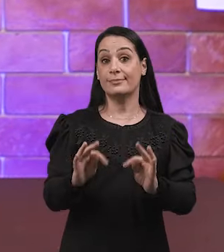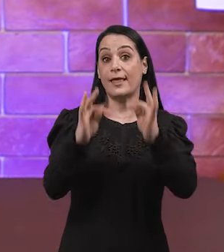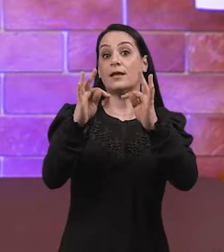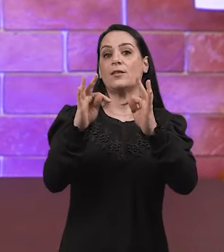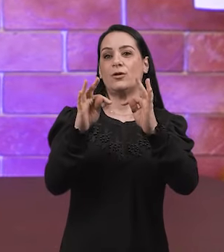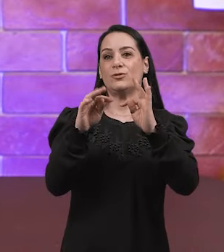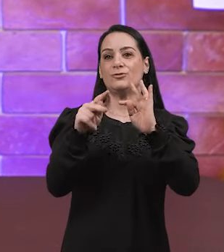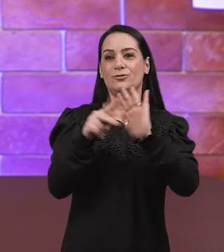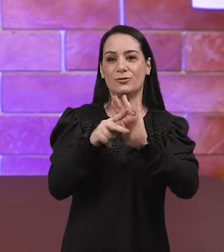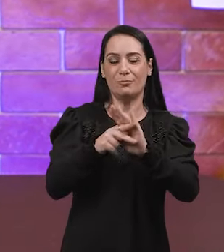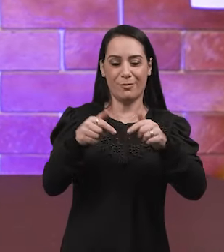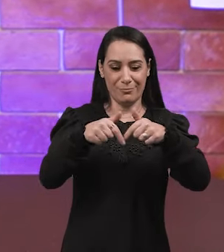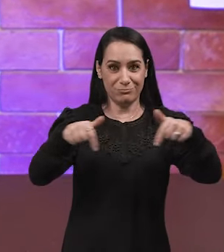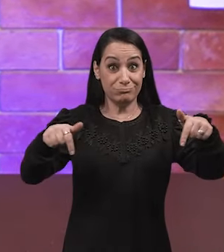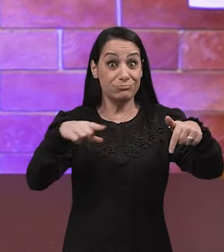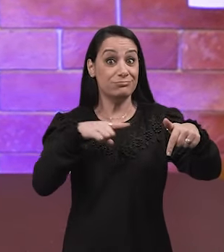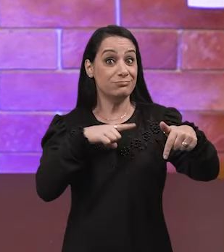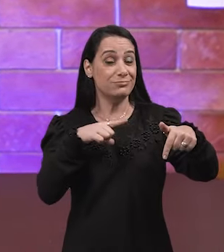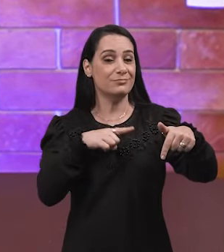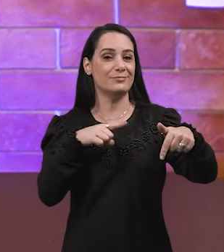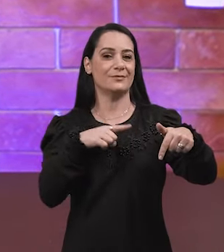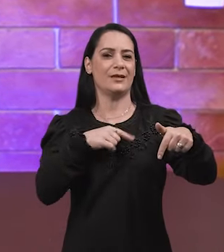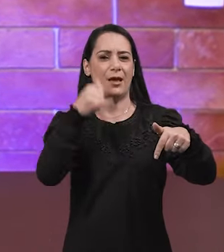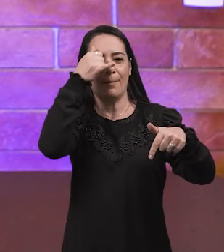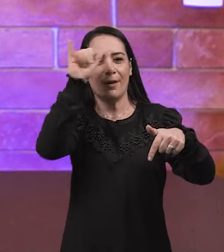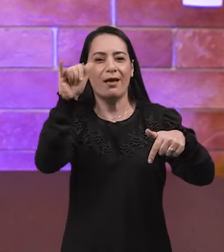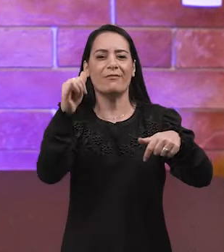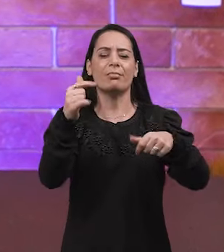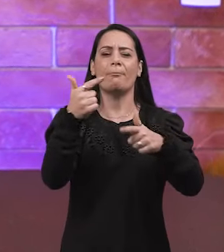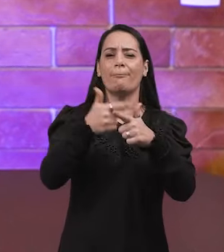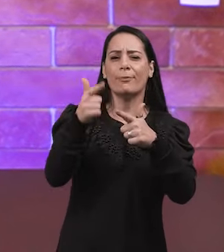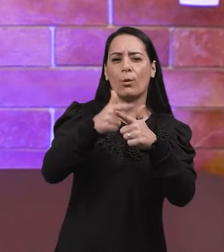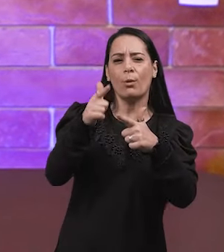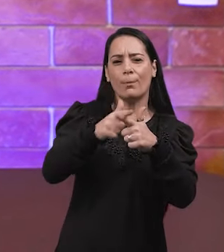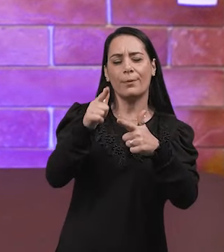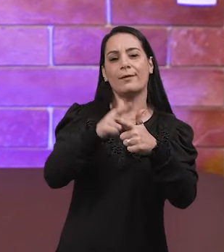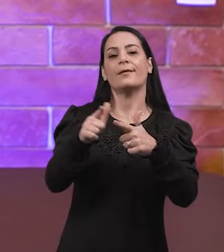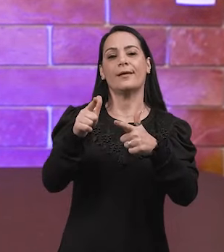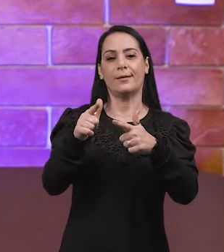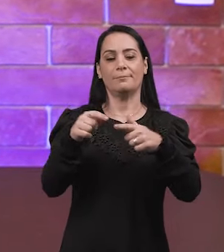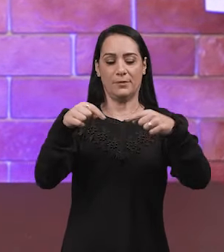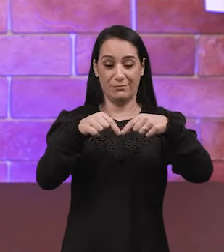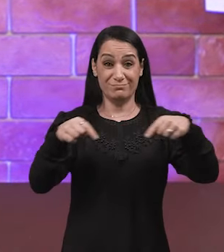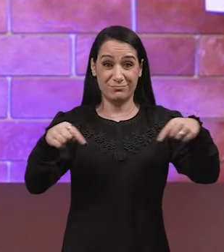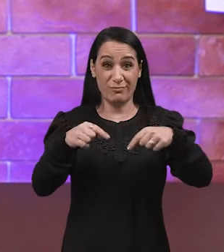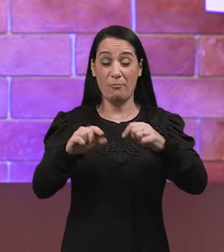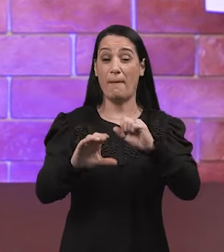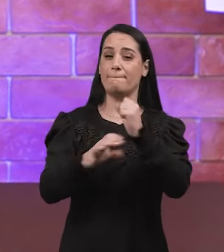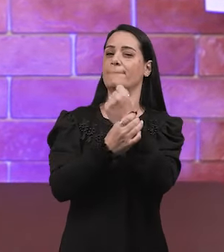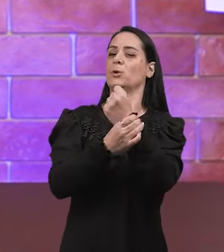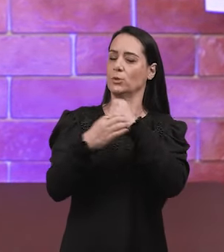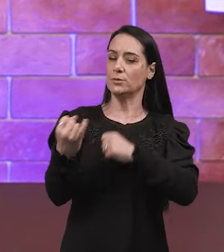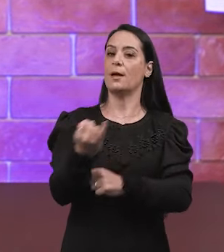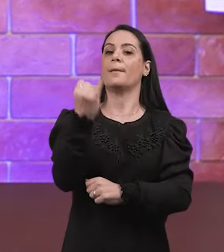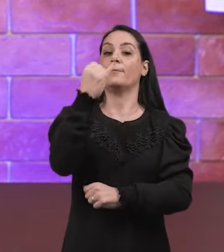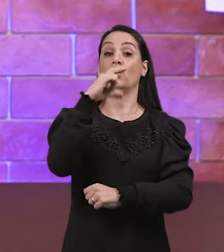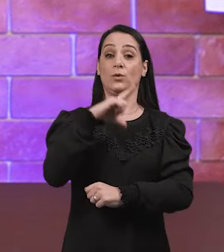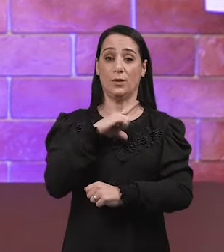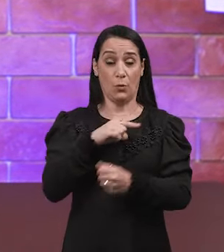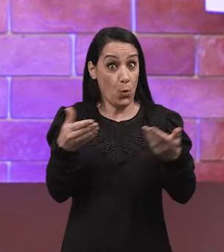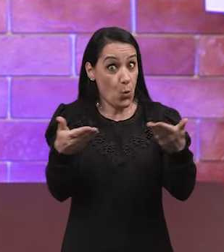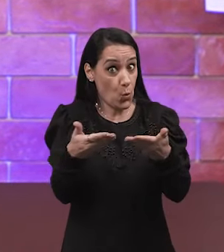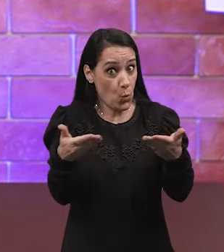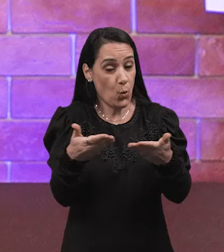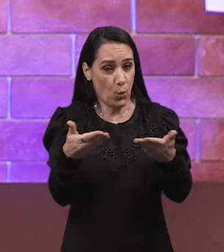a tecnologia Gorilla Glass, visando evitar danos durante o uso do equipamento. O Gorilla Glass é uma